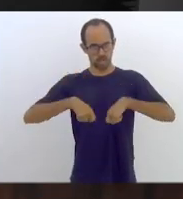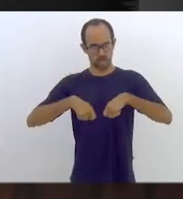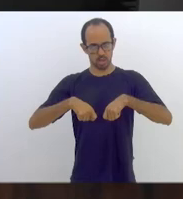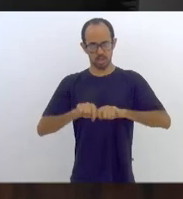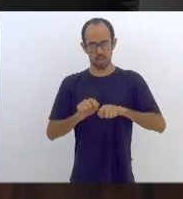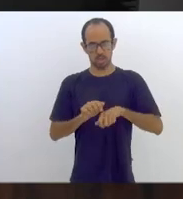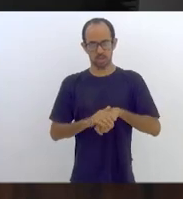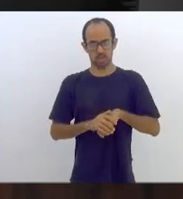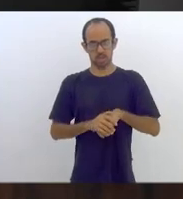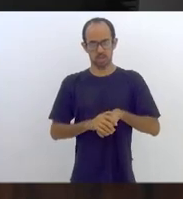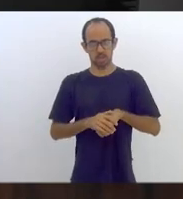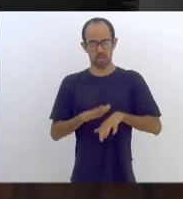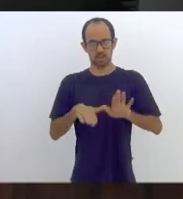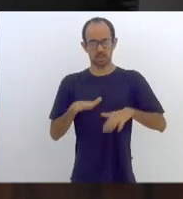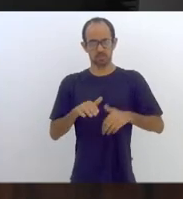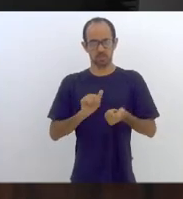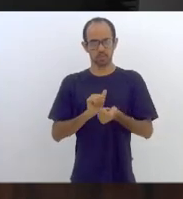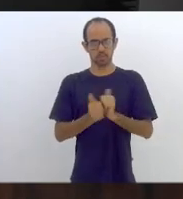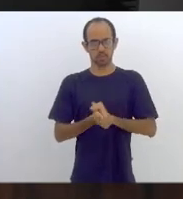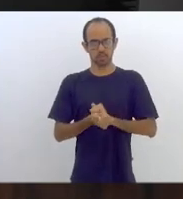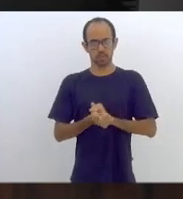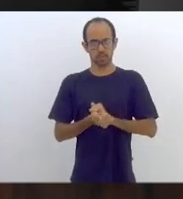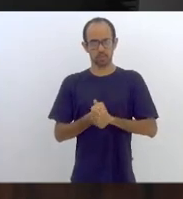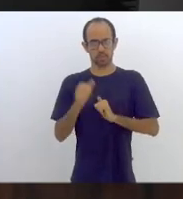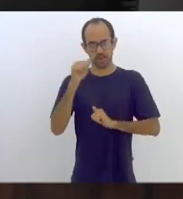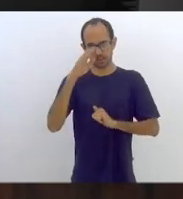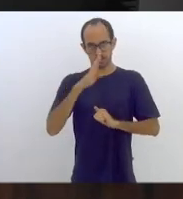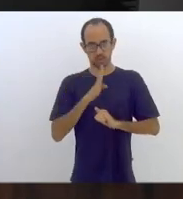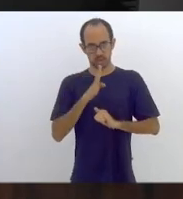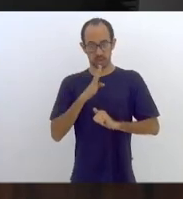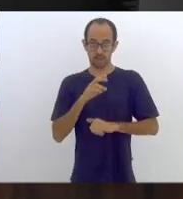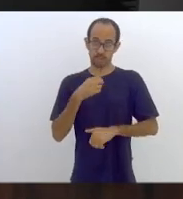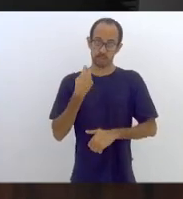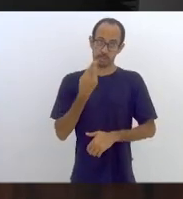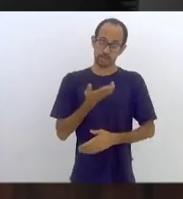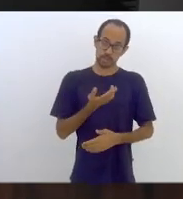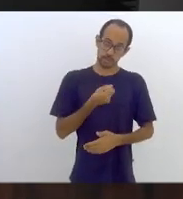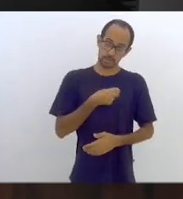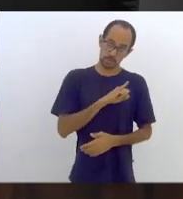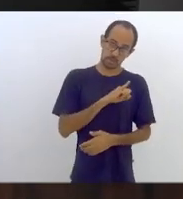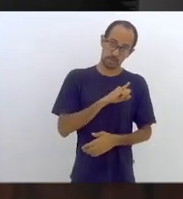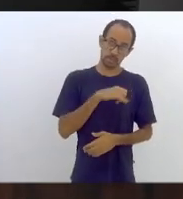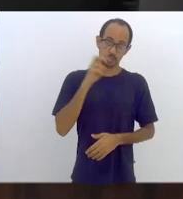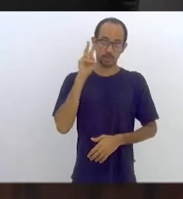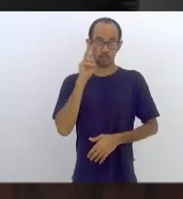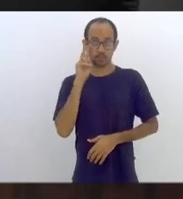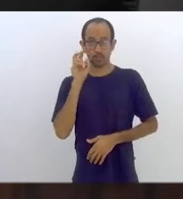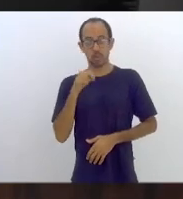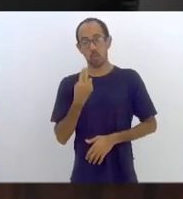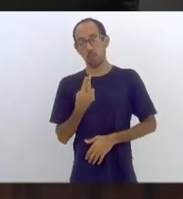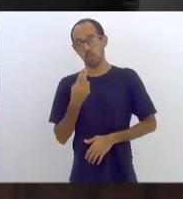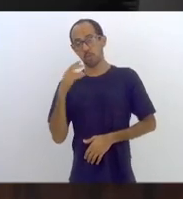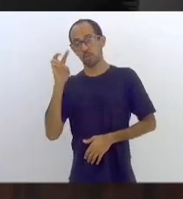Depende muito do jogo do Brasil né se vai ser segunda ou terça você vai todo mundo dizendo